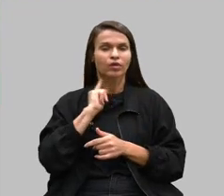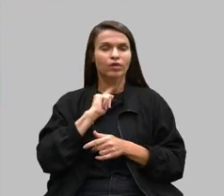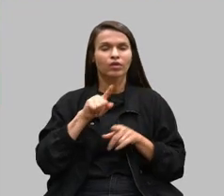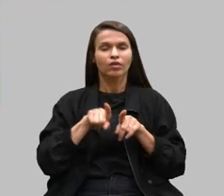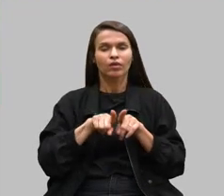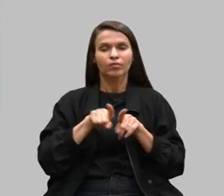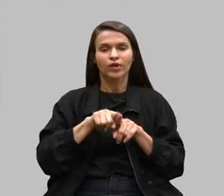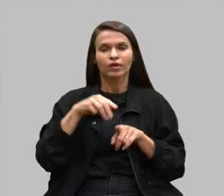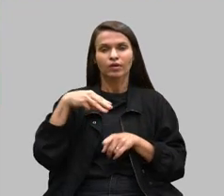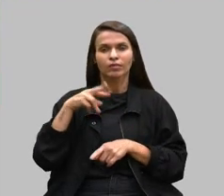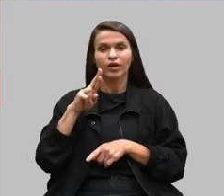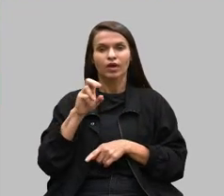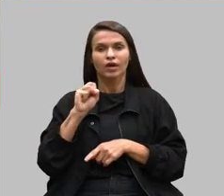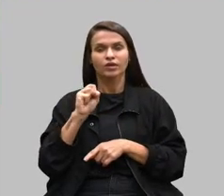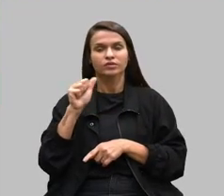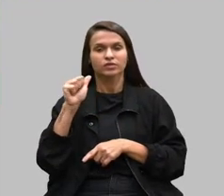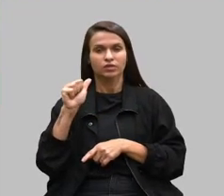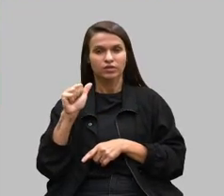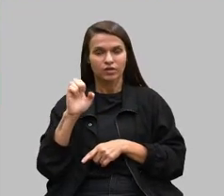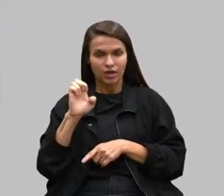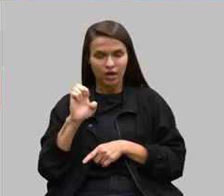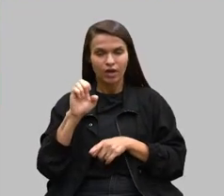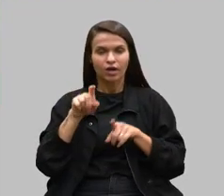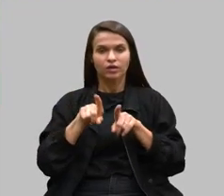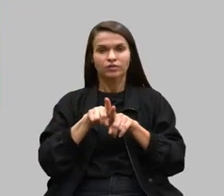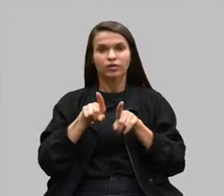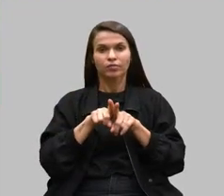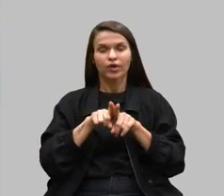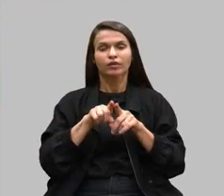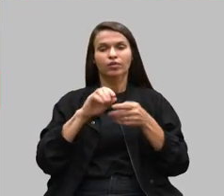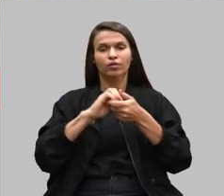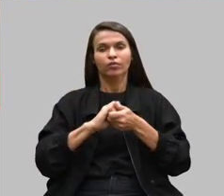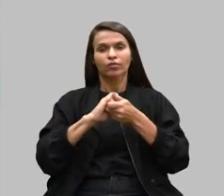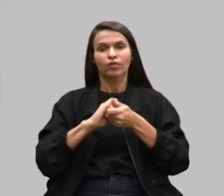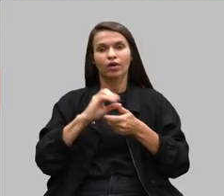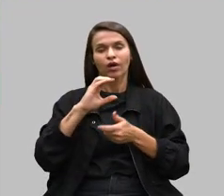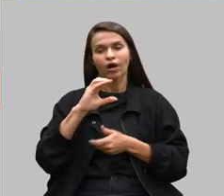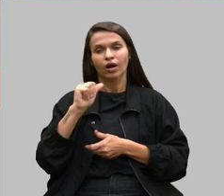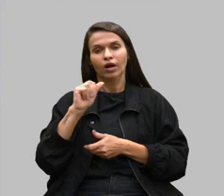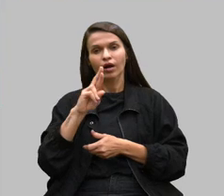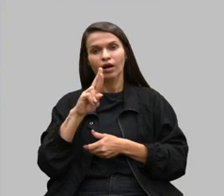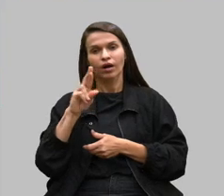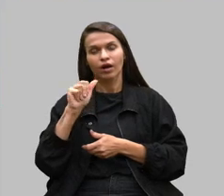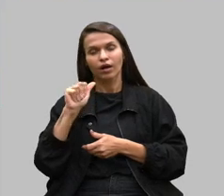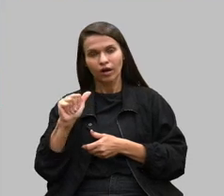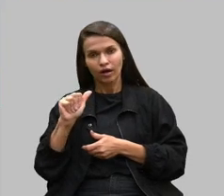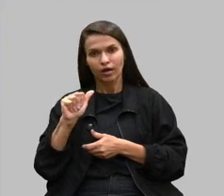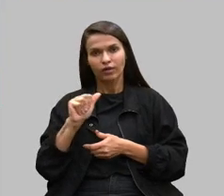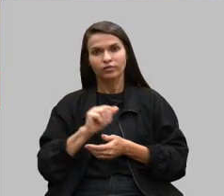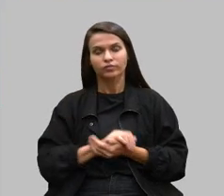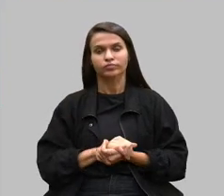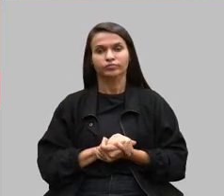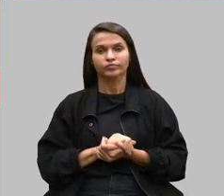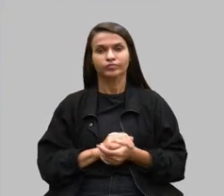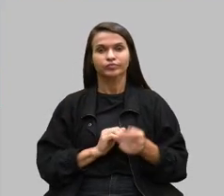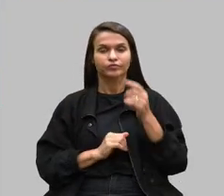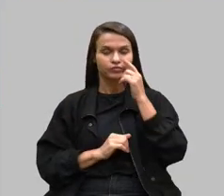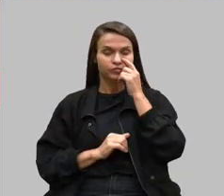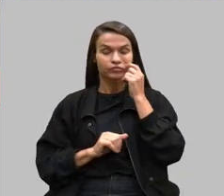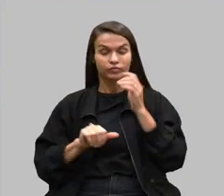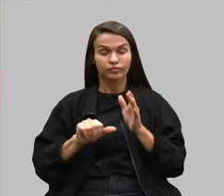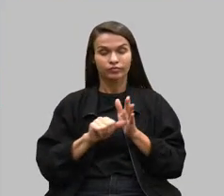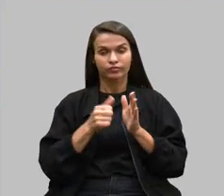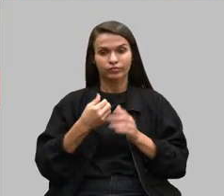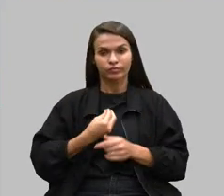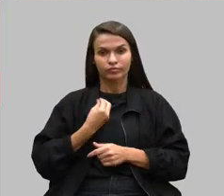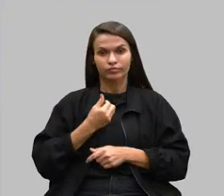saudação também ao Bambini e ao e ao carrato então eh para como primeira participação aqui